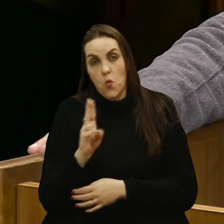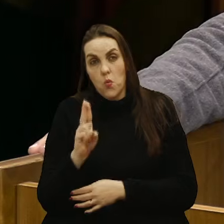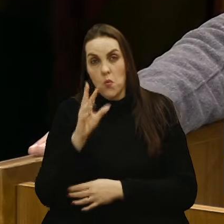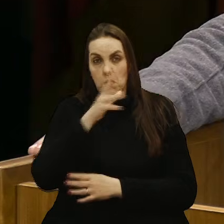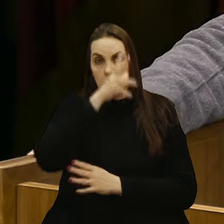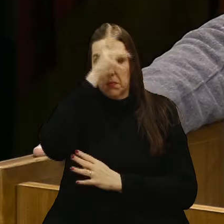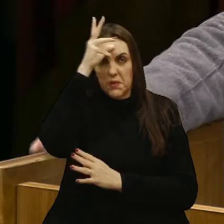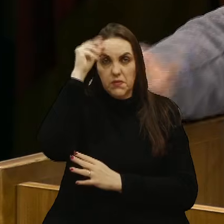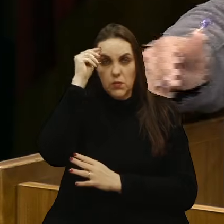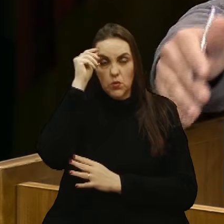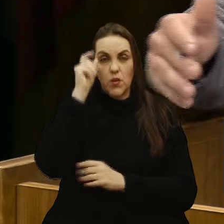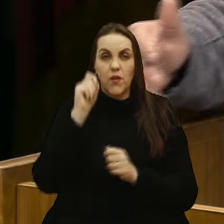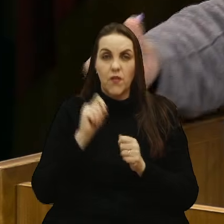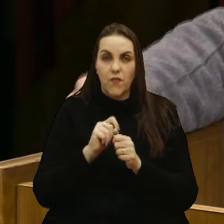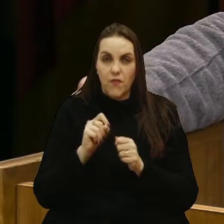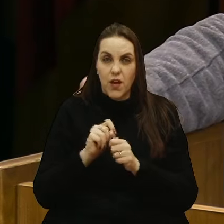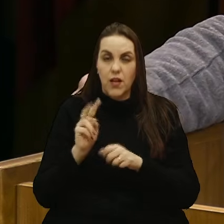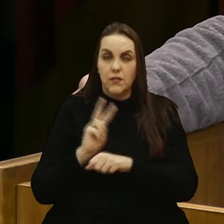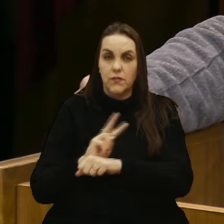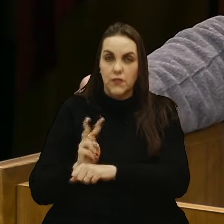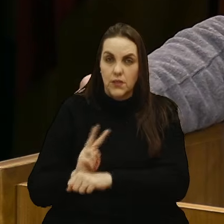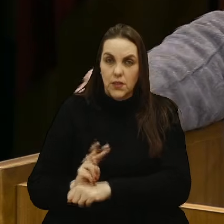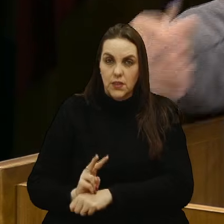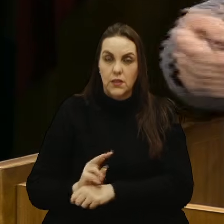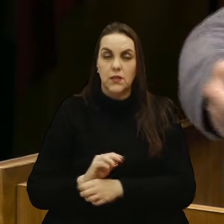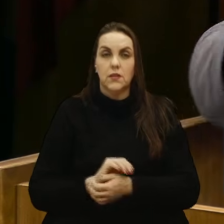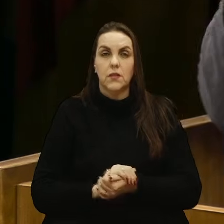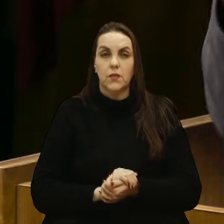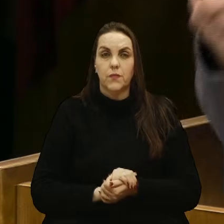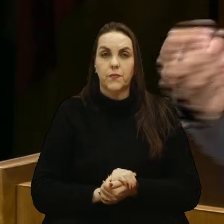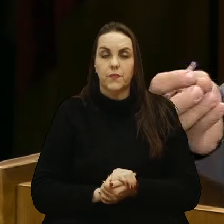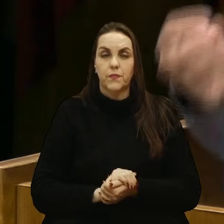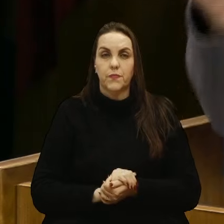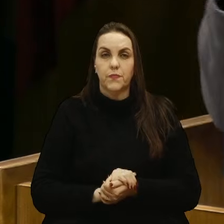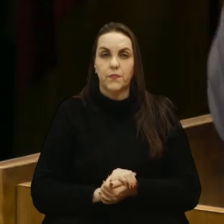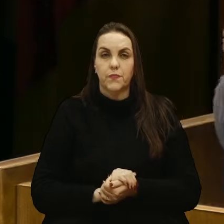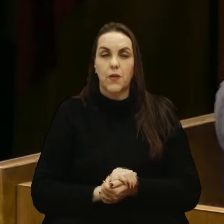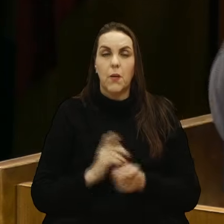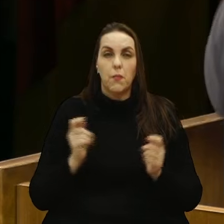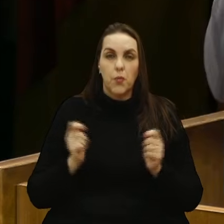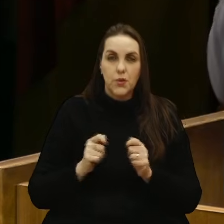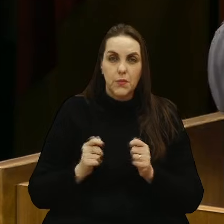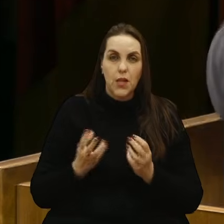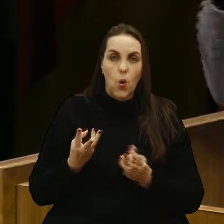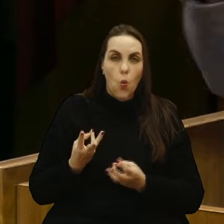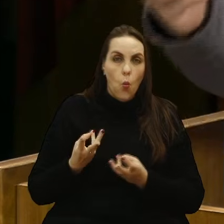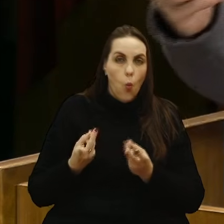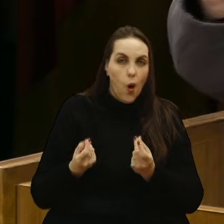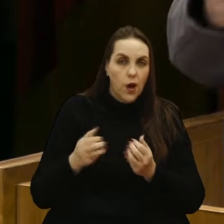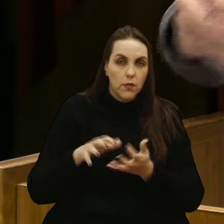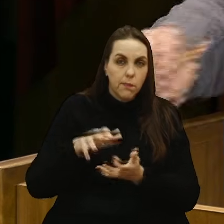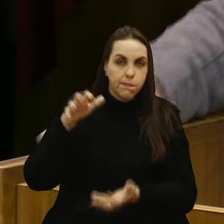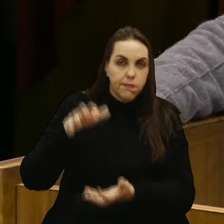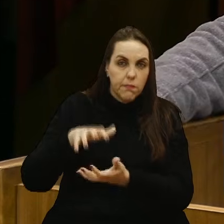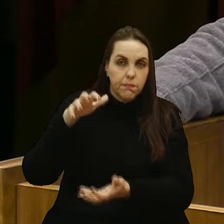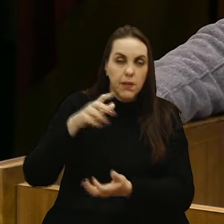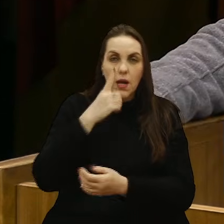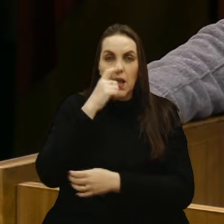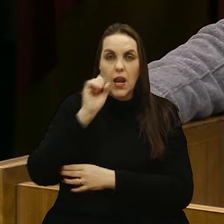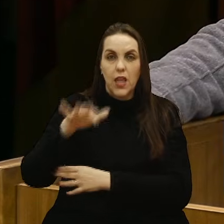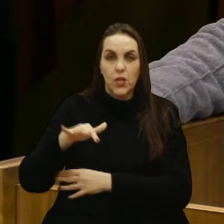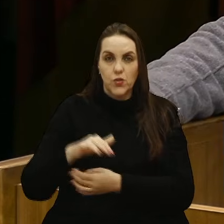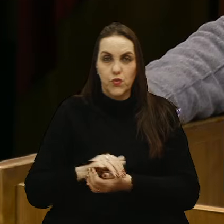Prefeitura faz uma fiscalização fazendo essa medição da quantidade de lixo que é depositado?